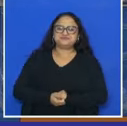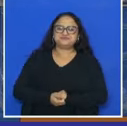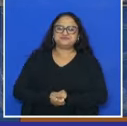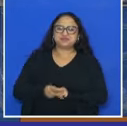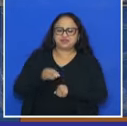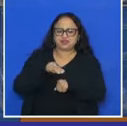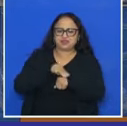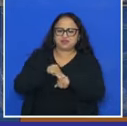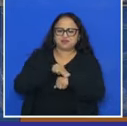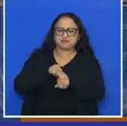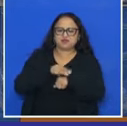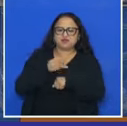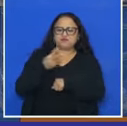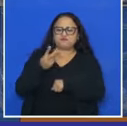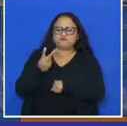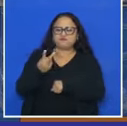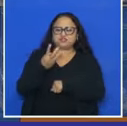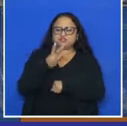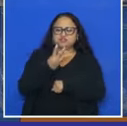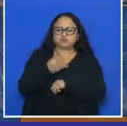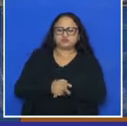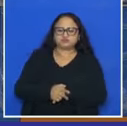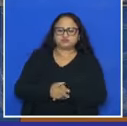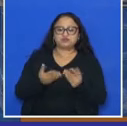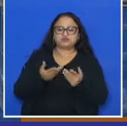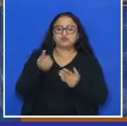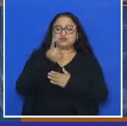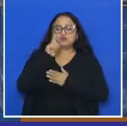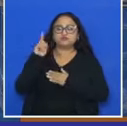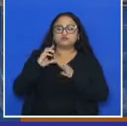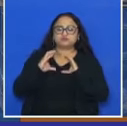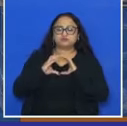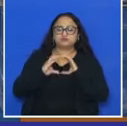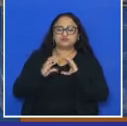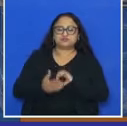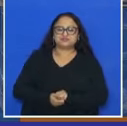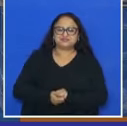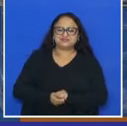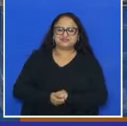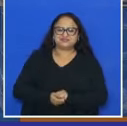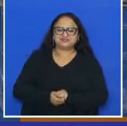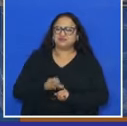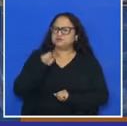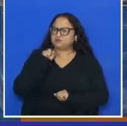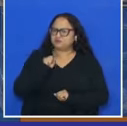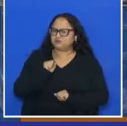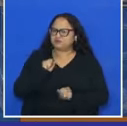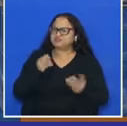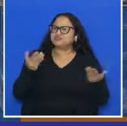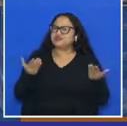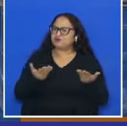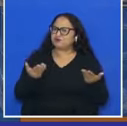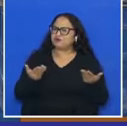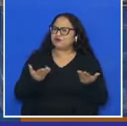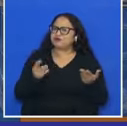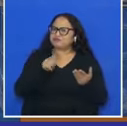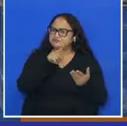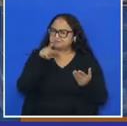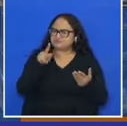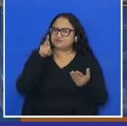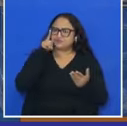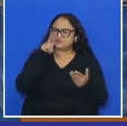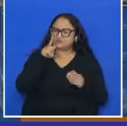Bola marrom, número 24. E vamos à última bola. Pode ser agora.